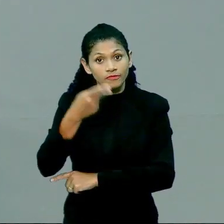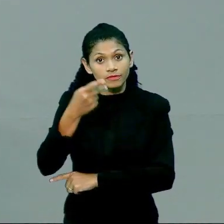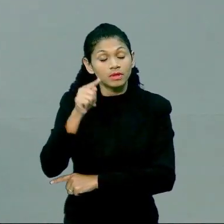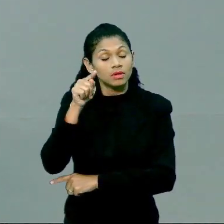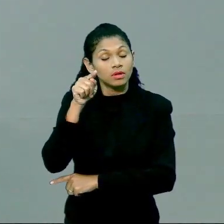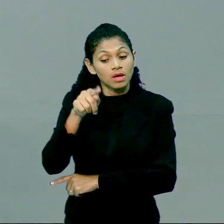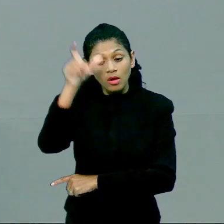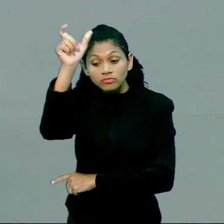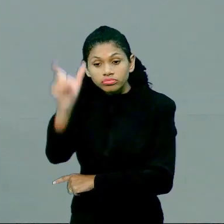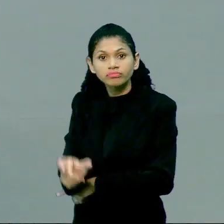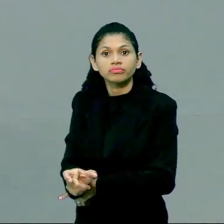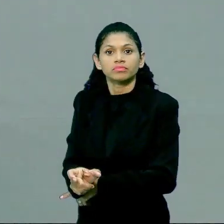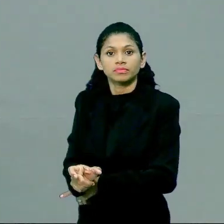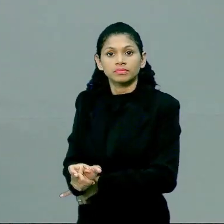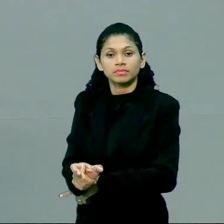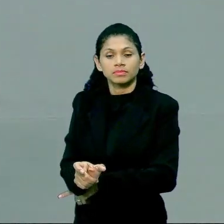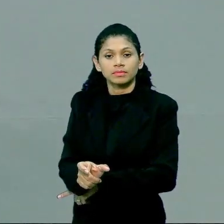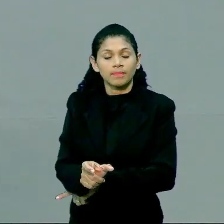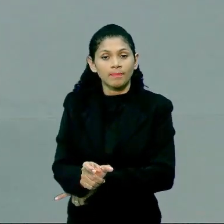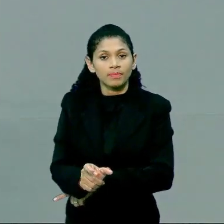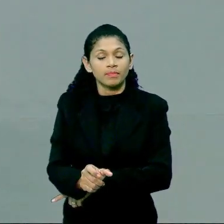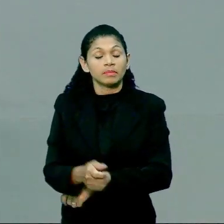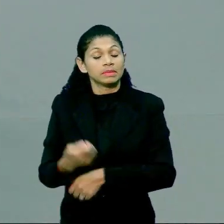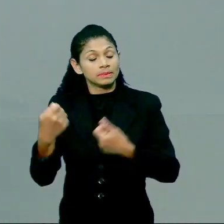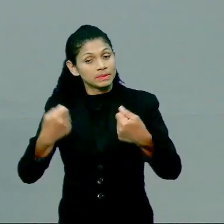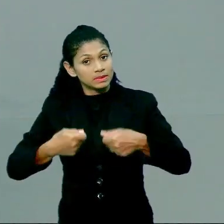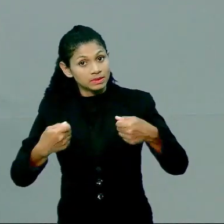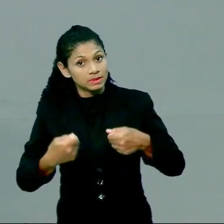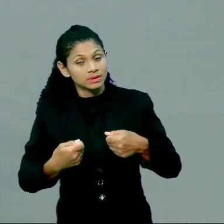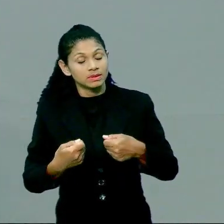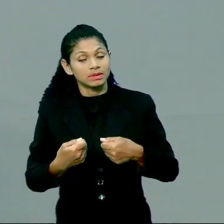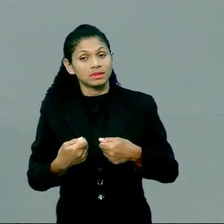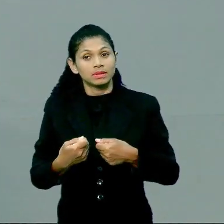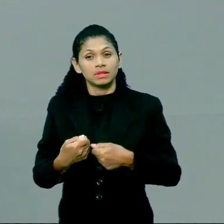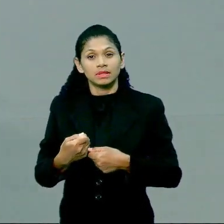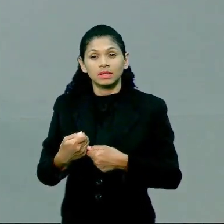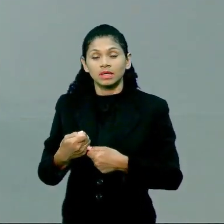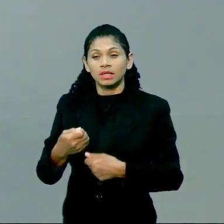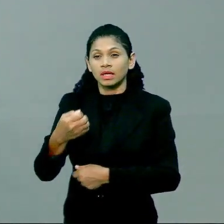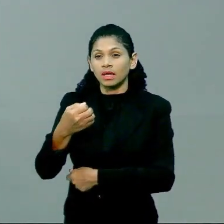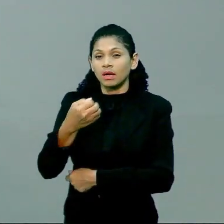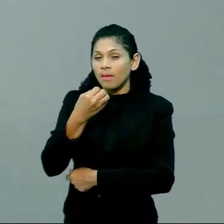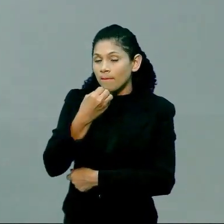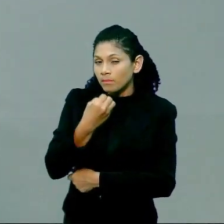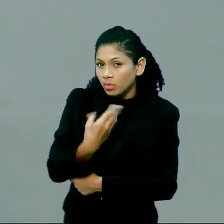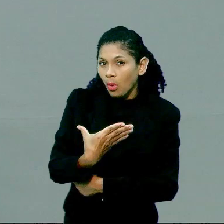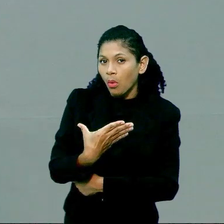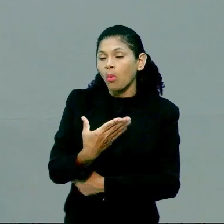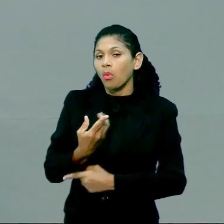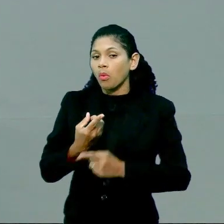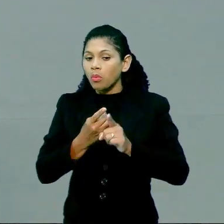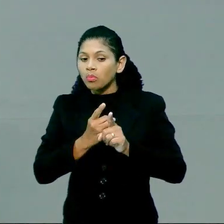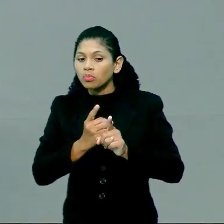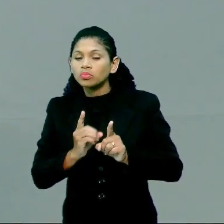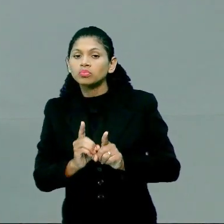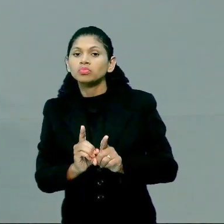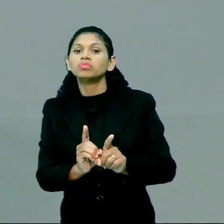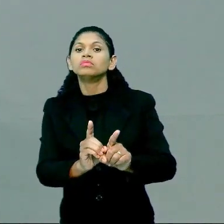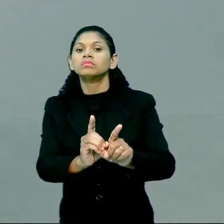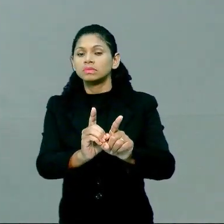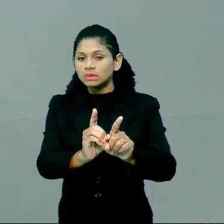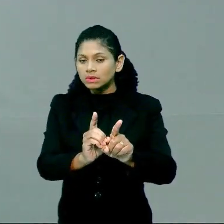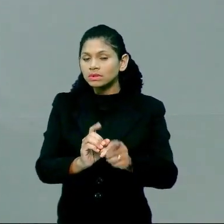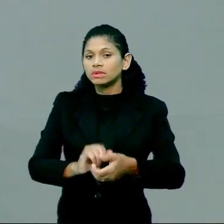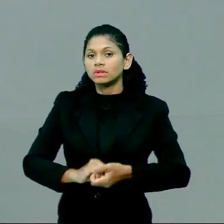que andar com boas companhias né para evitar aquelas pessoas que são mais intencionadas né que fazem